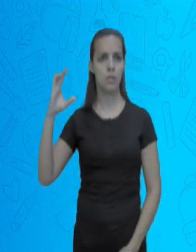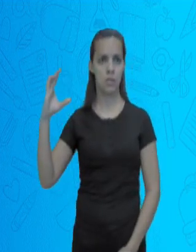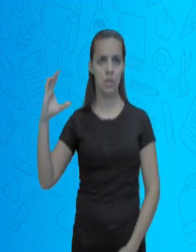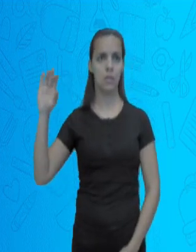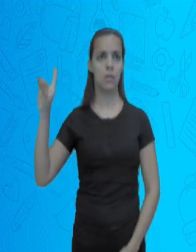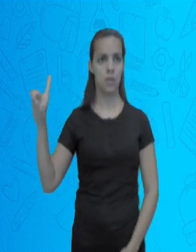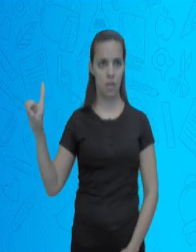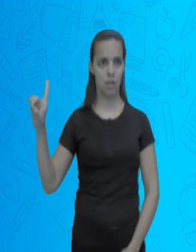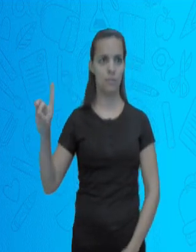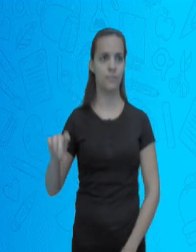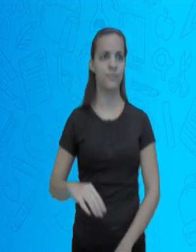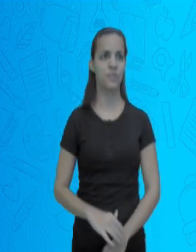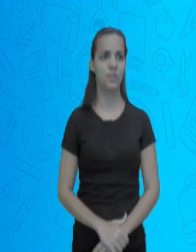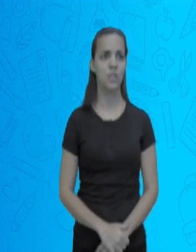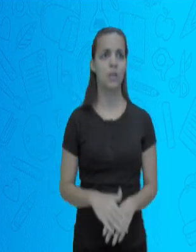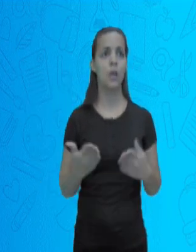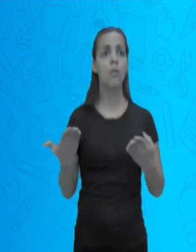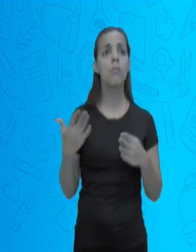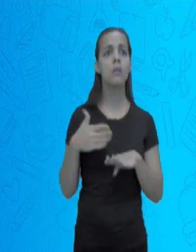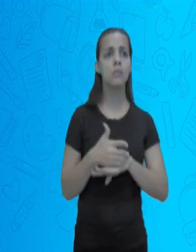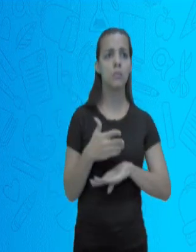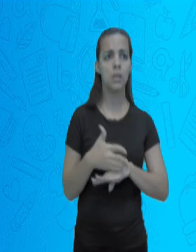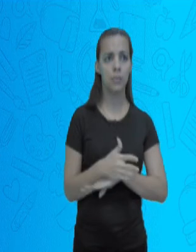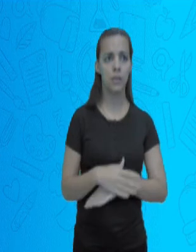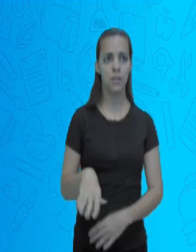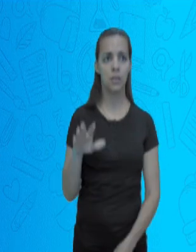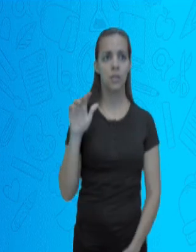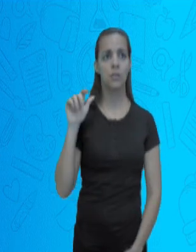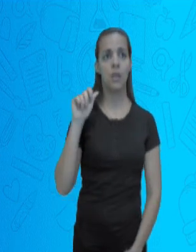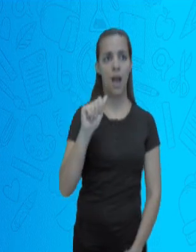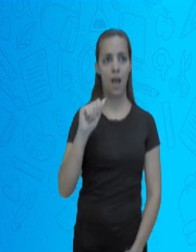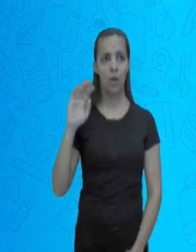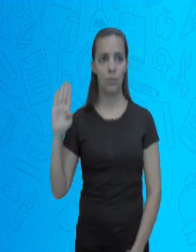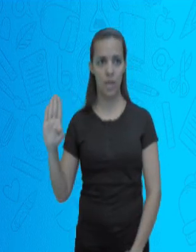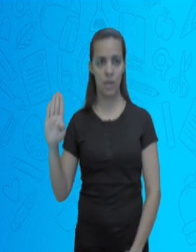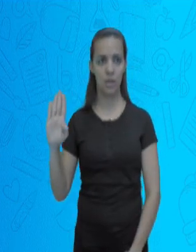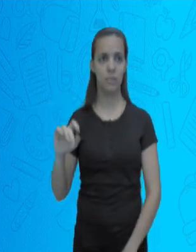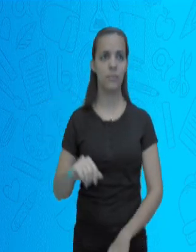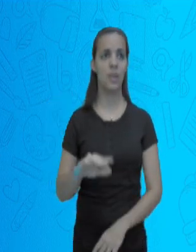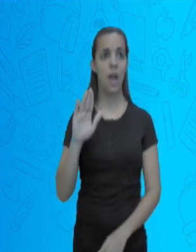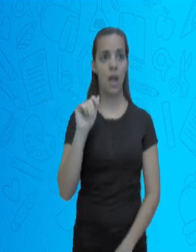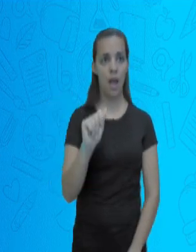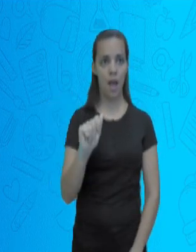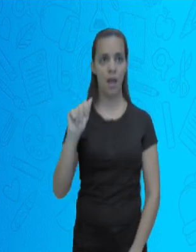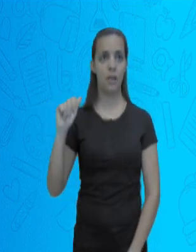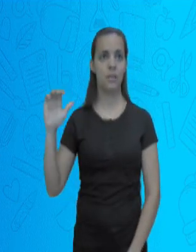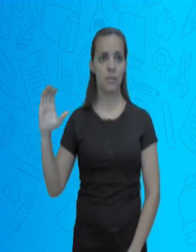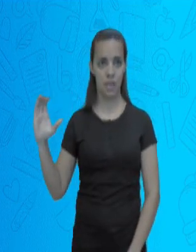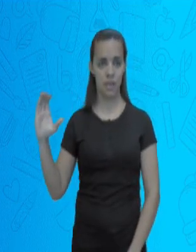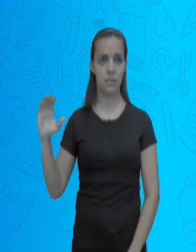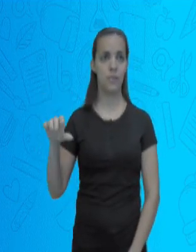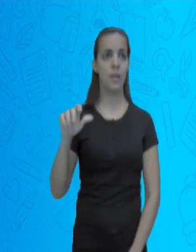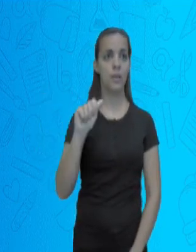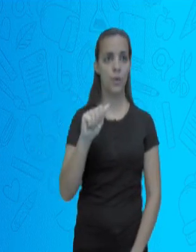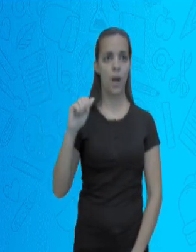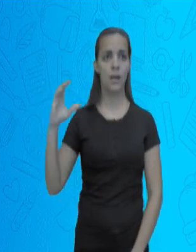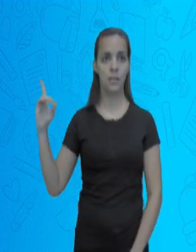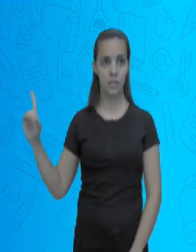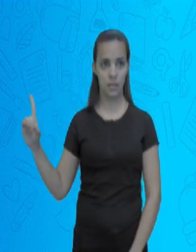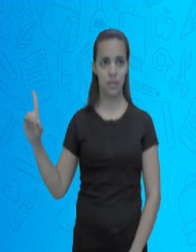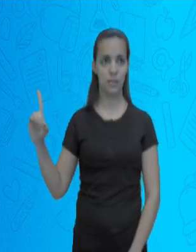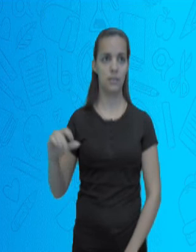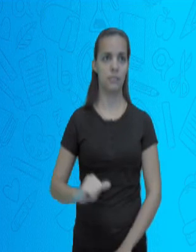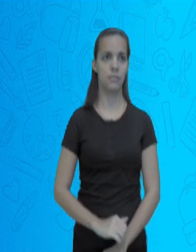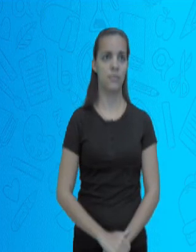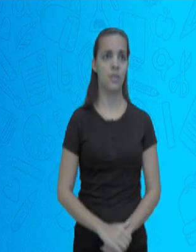D. Quais são os segmentos? Então, eu tenho o segmento AB, AC e